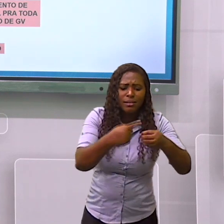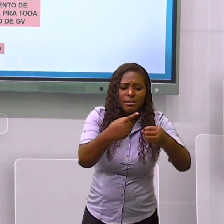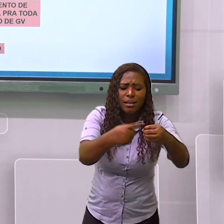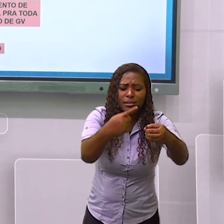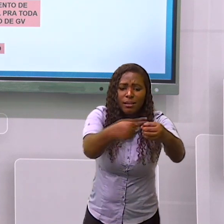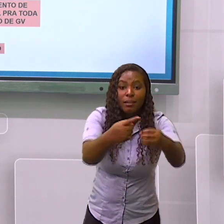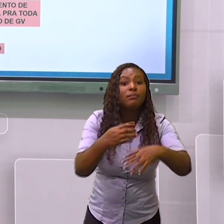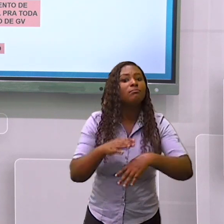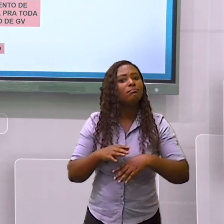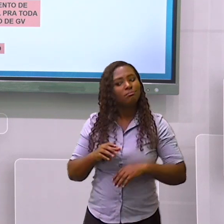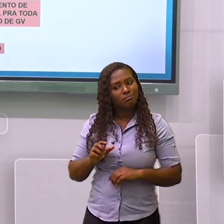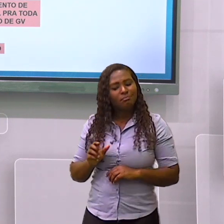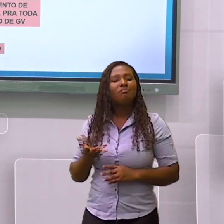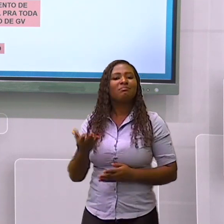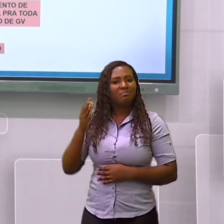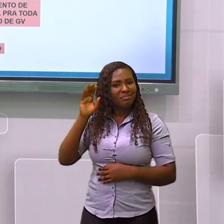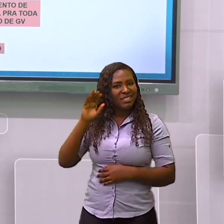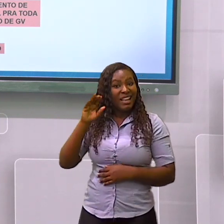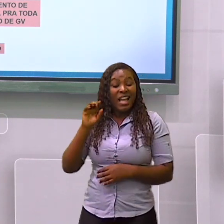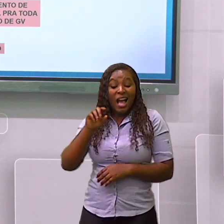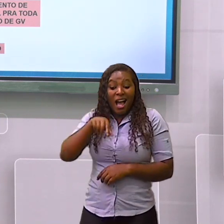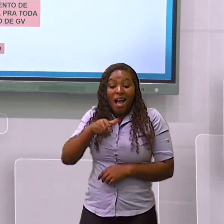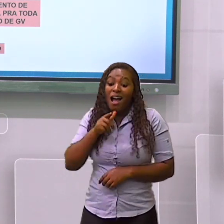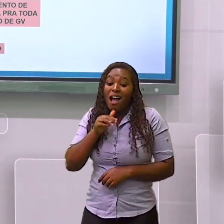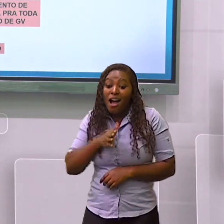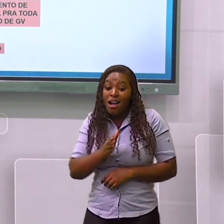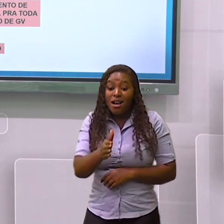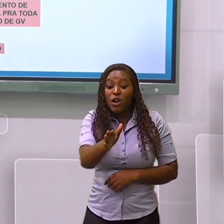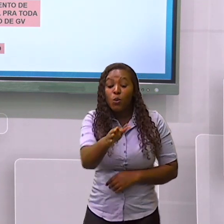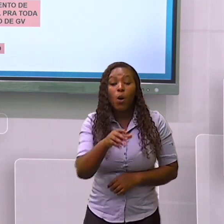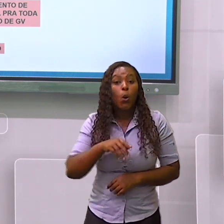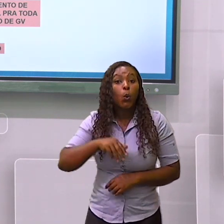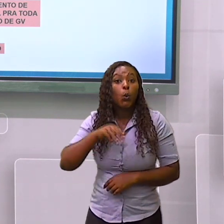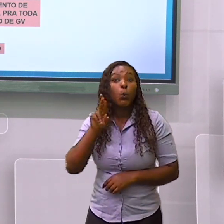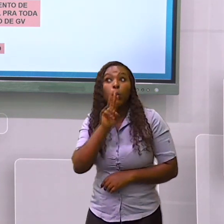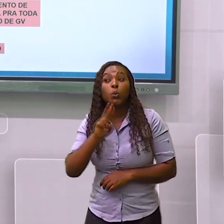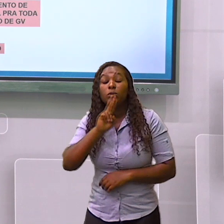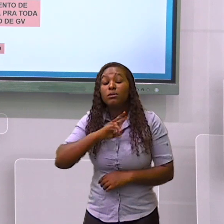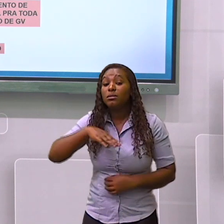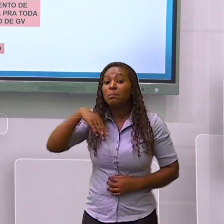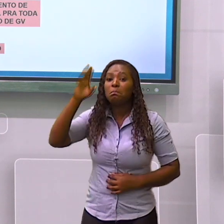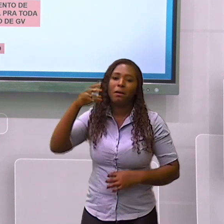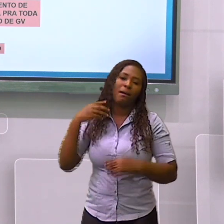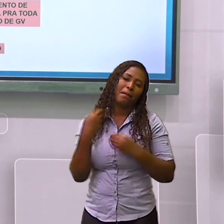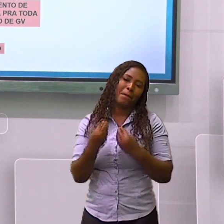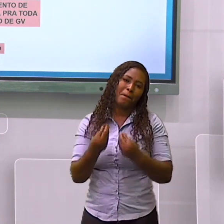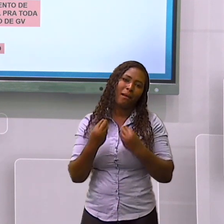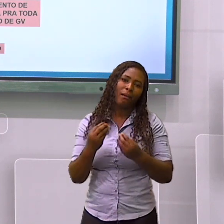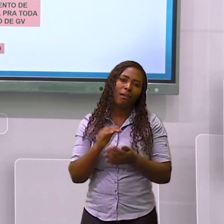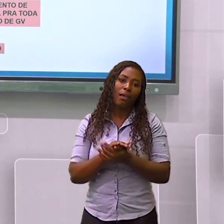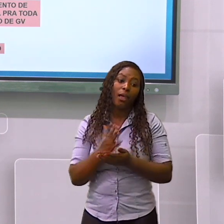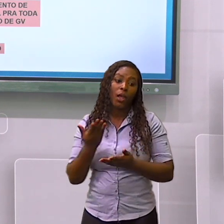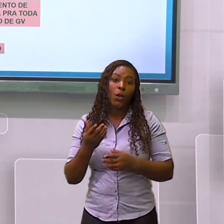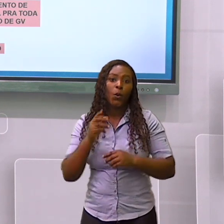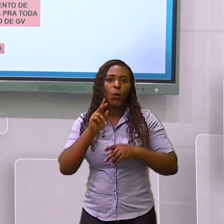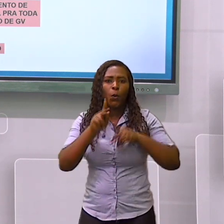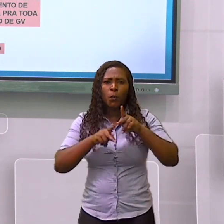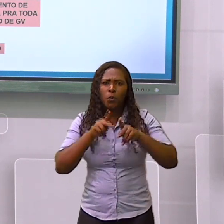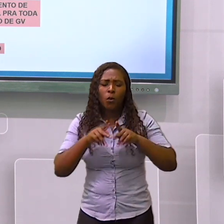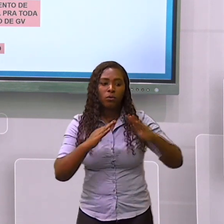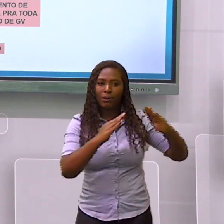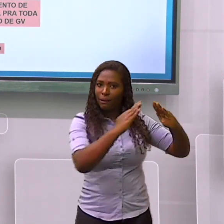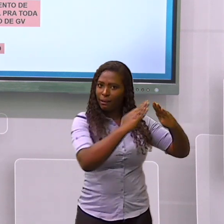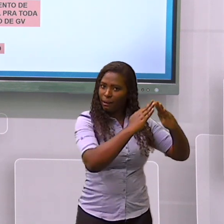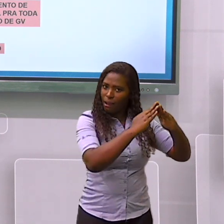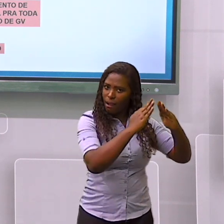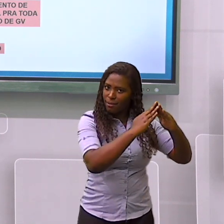muito utilizadas na estação de tratamento para abastecer as casas das populações